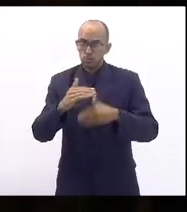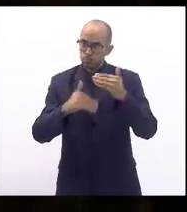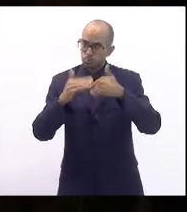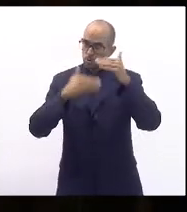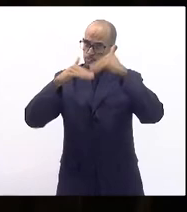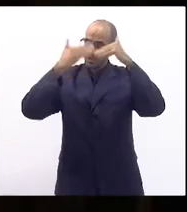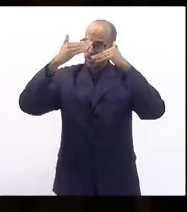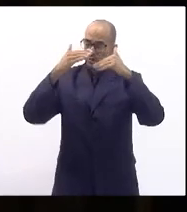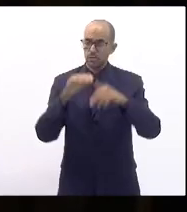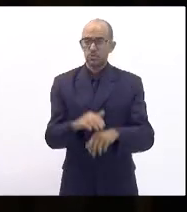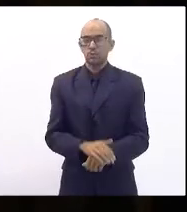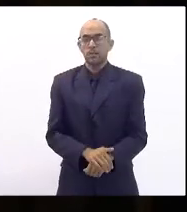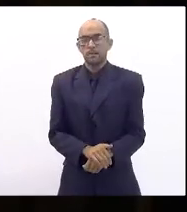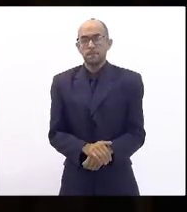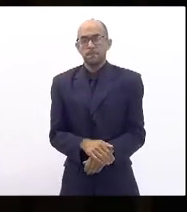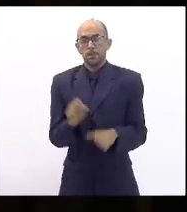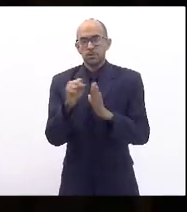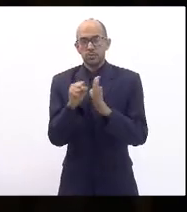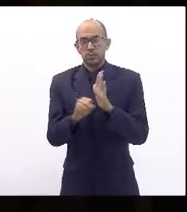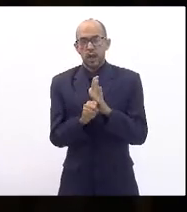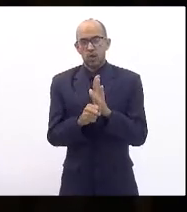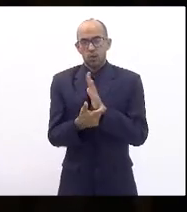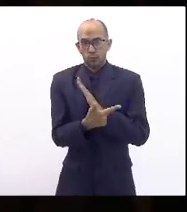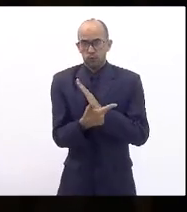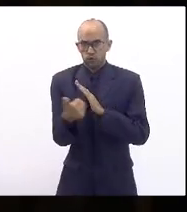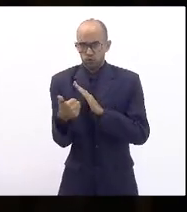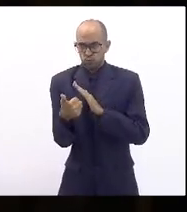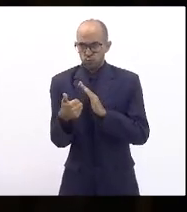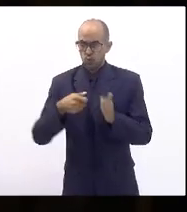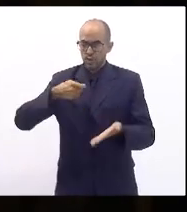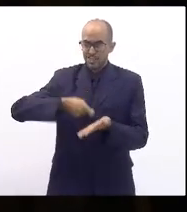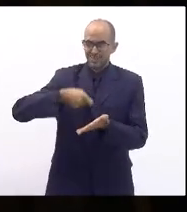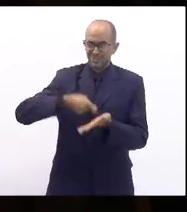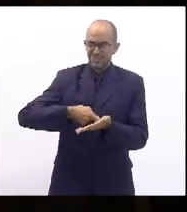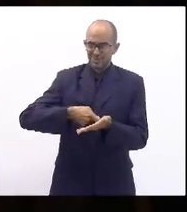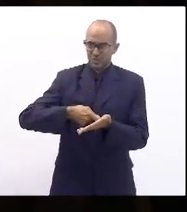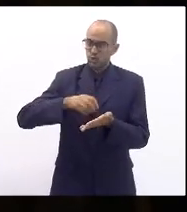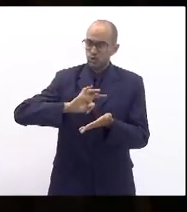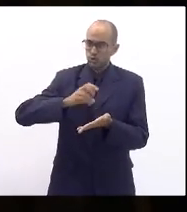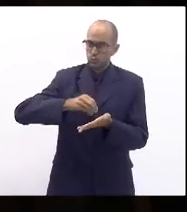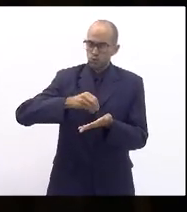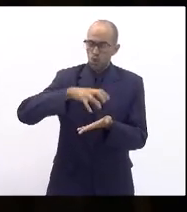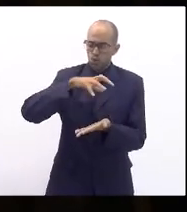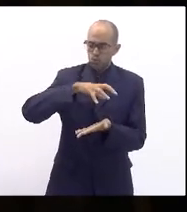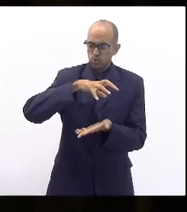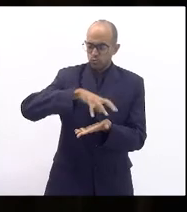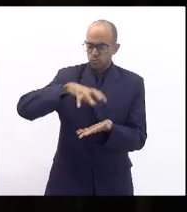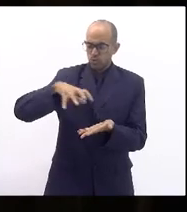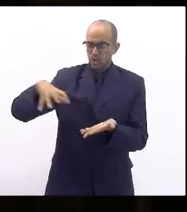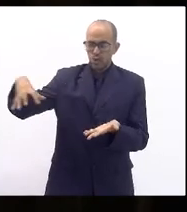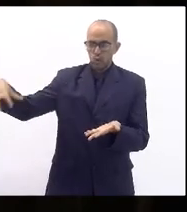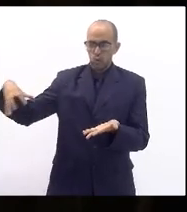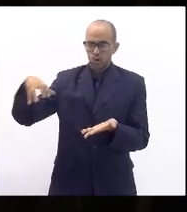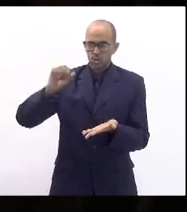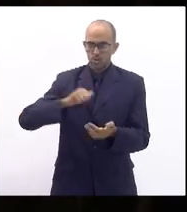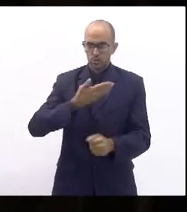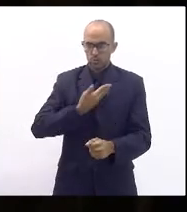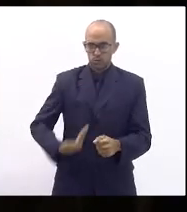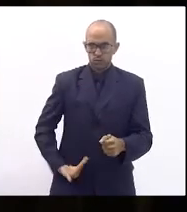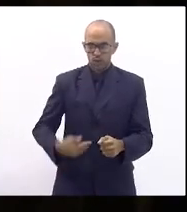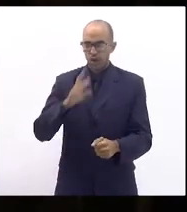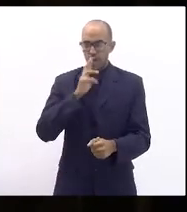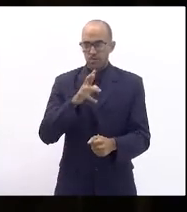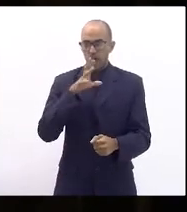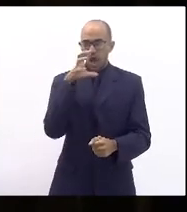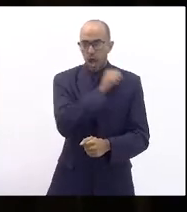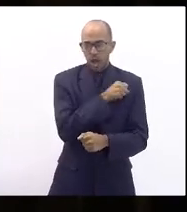de prosperidade o século 21 estará exigir em todos os campos do Poder respostas rápidas e eficazes